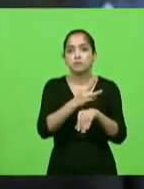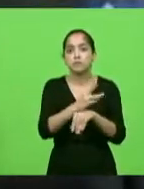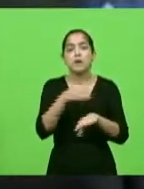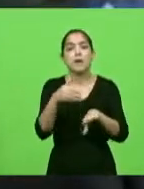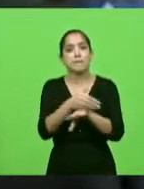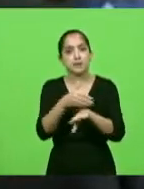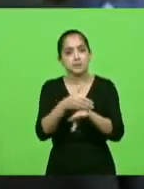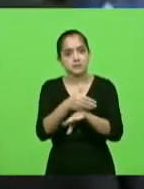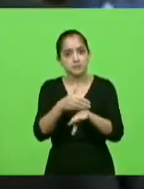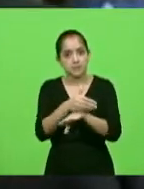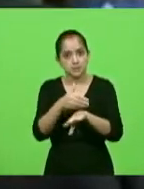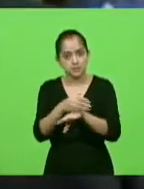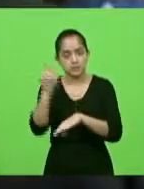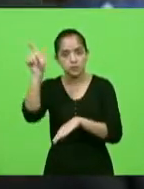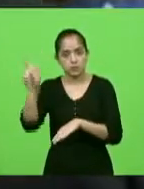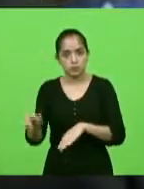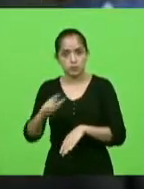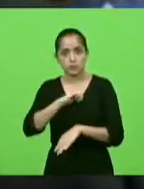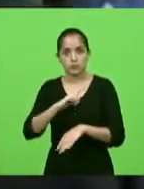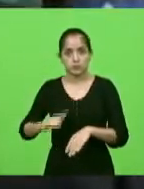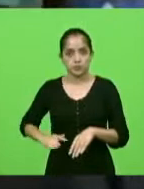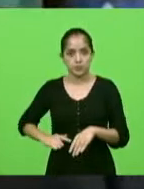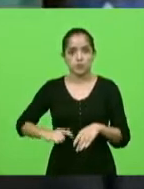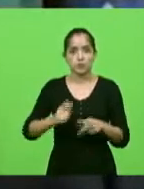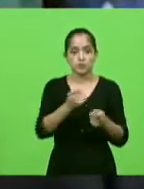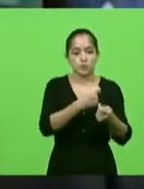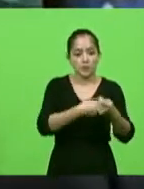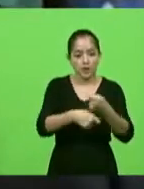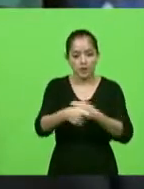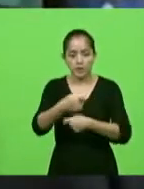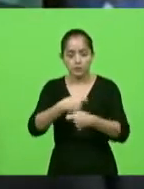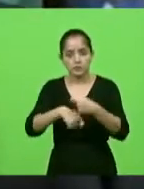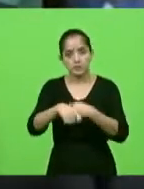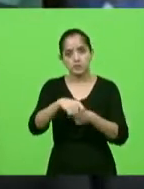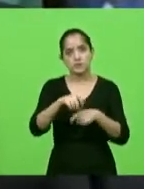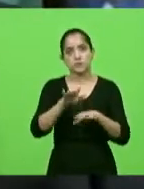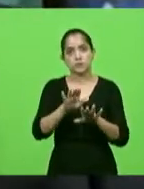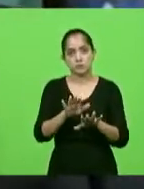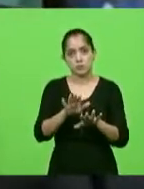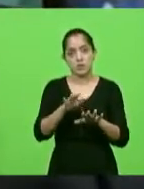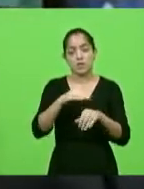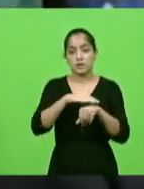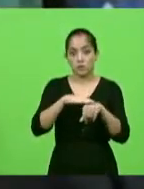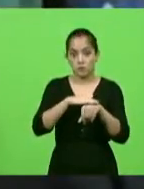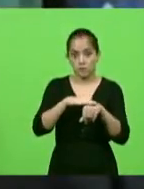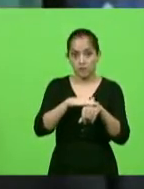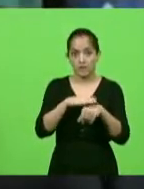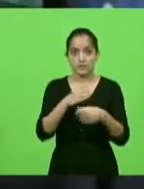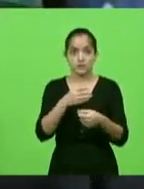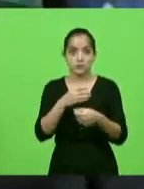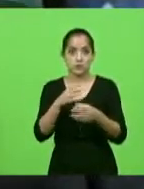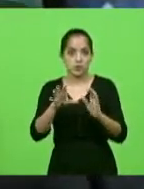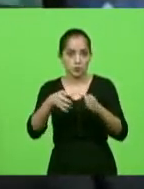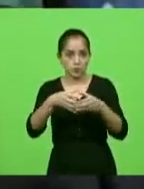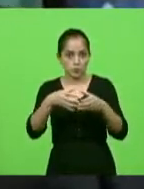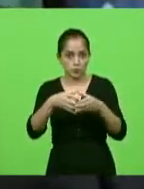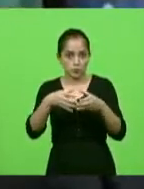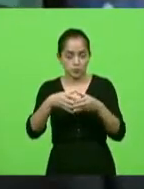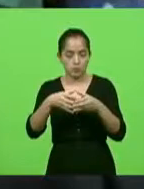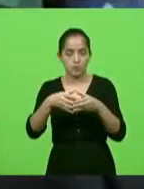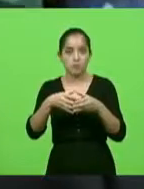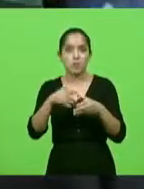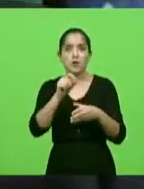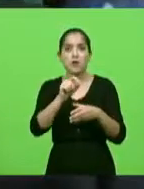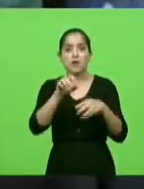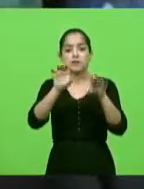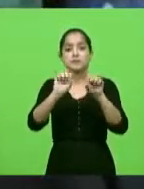participação do governador Carlos Moisés da Silva sobre a negociação. De fato, em conversa de Germano com Samuel Ramalho,